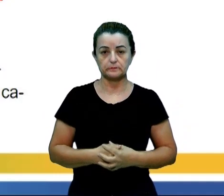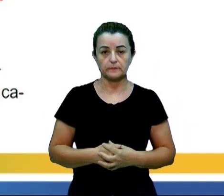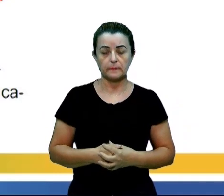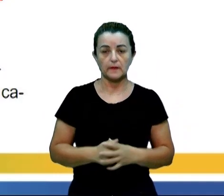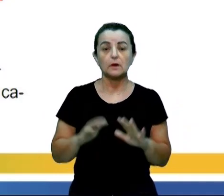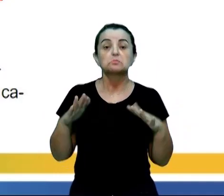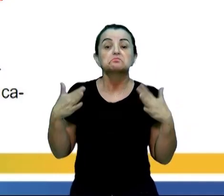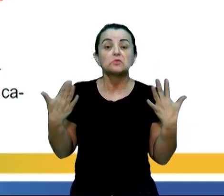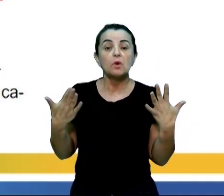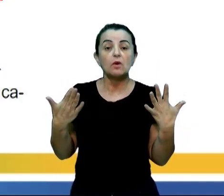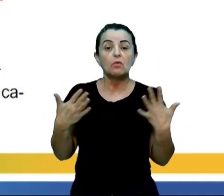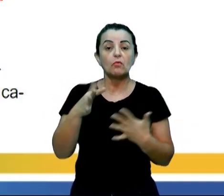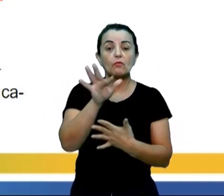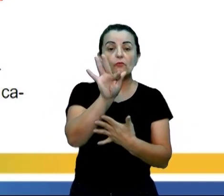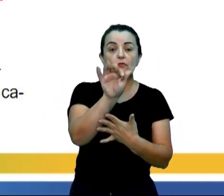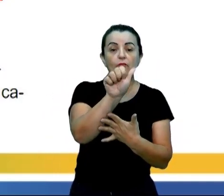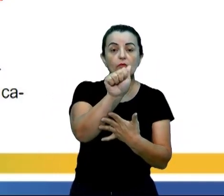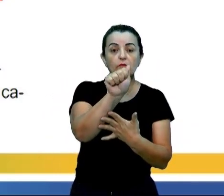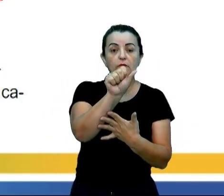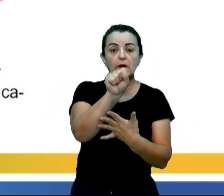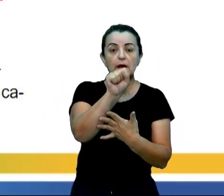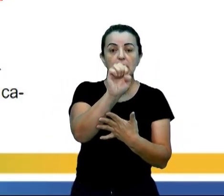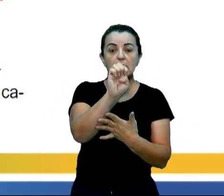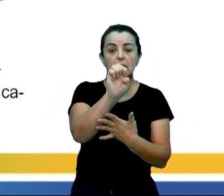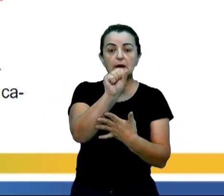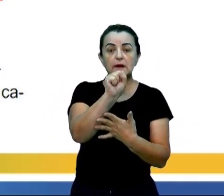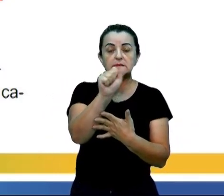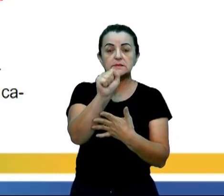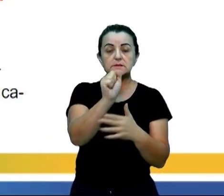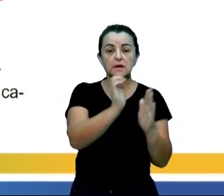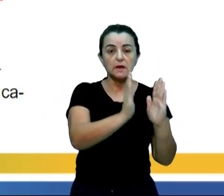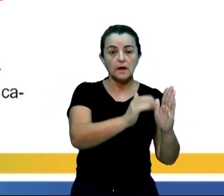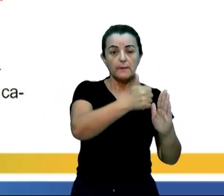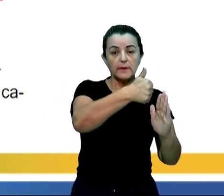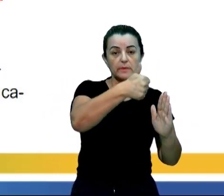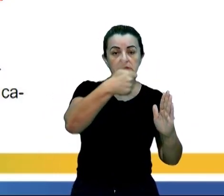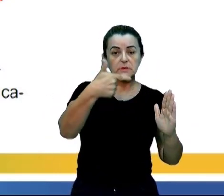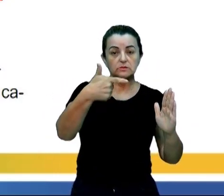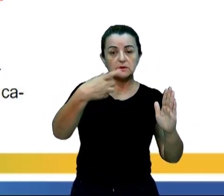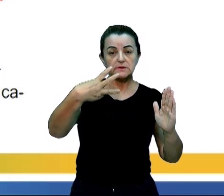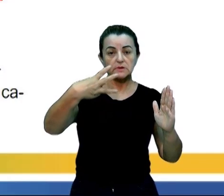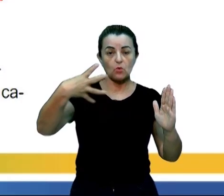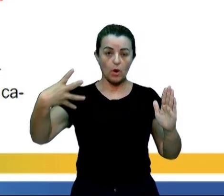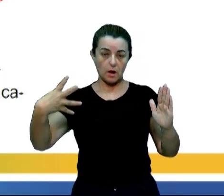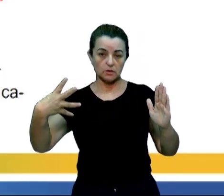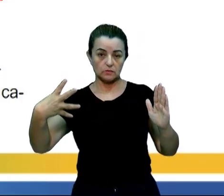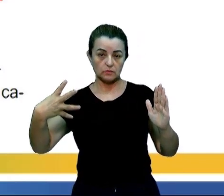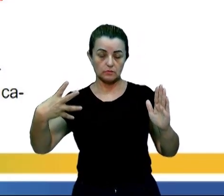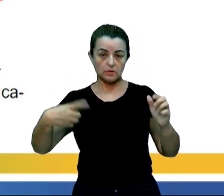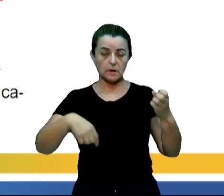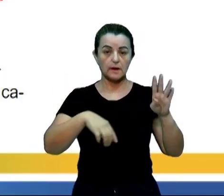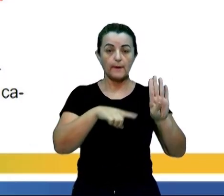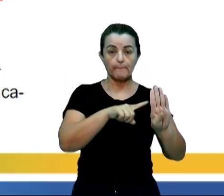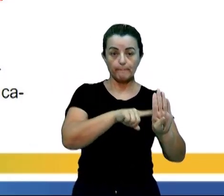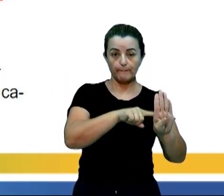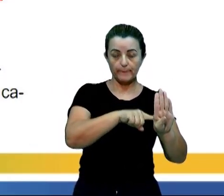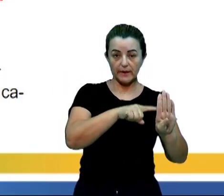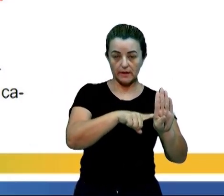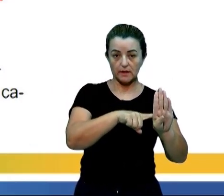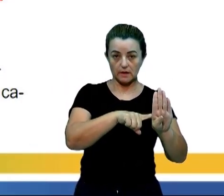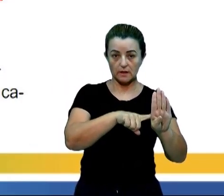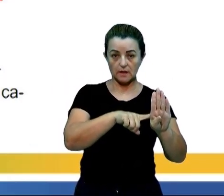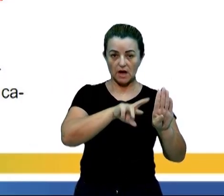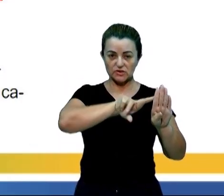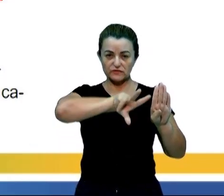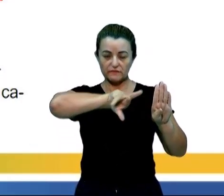Quais são essas fases? Nós temos aí a resposta. Questão D. As grandes navegações e o colonialismo, que consta na